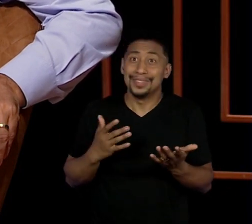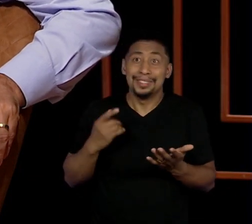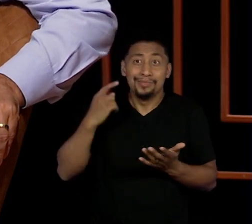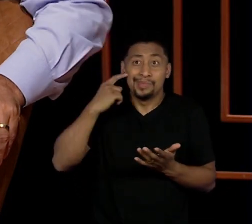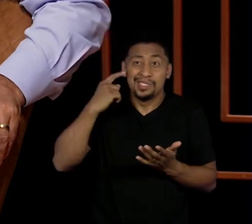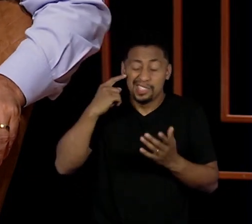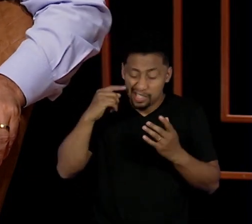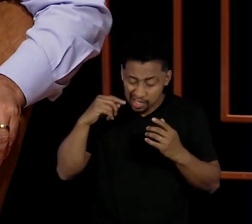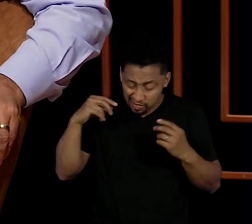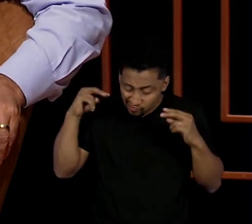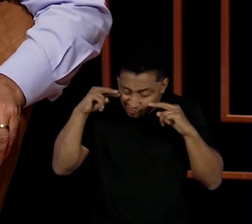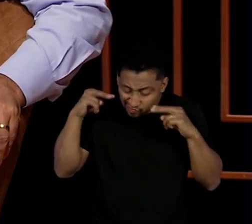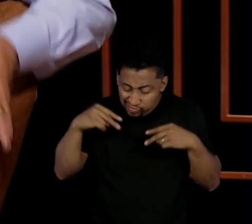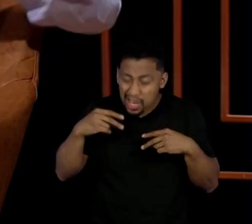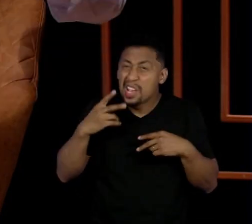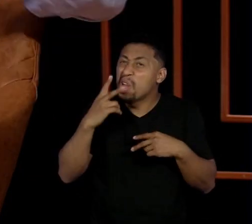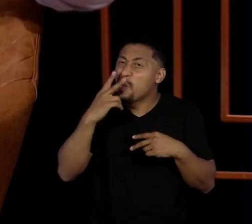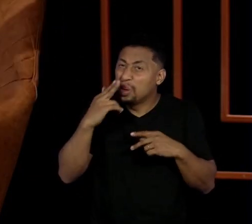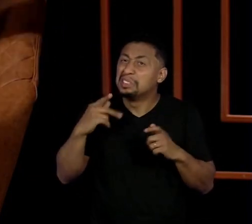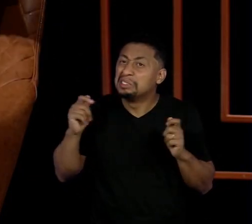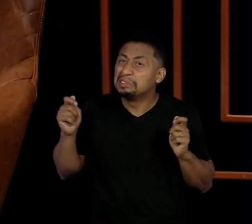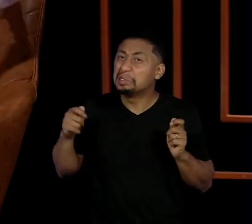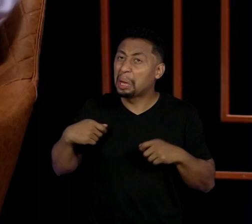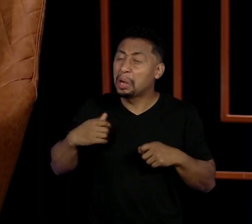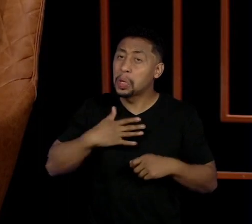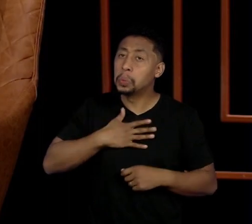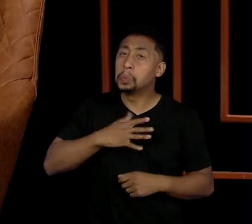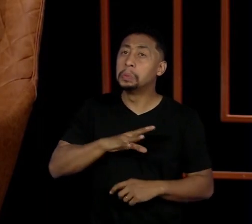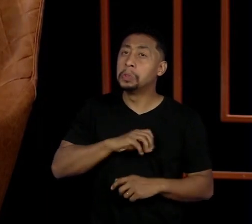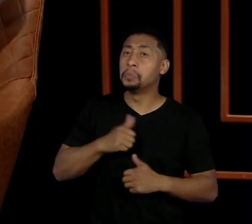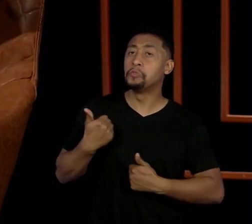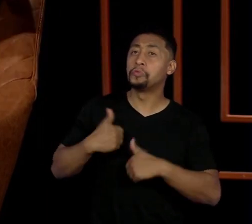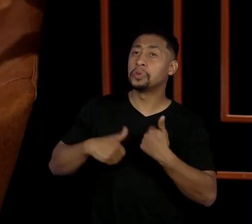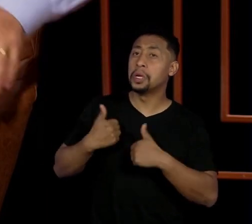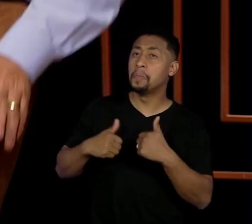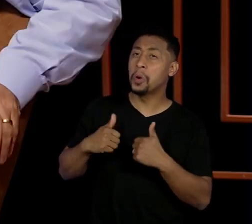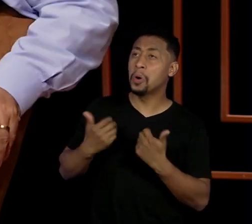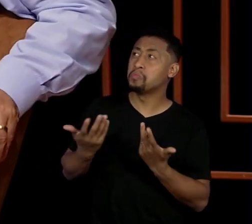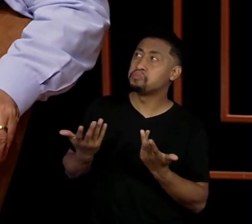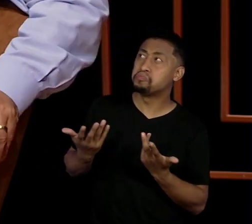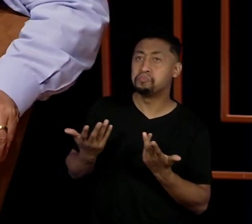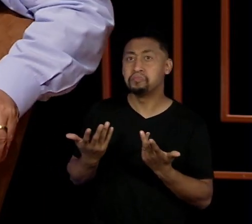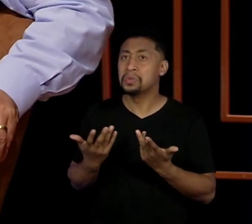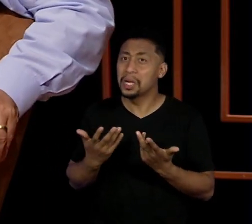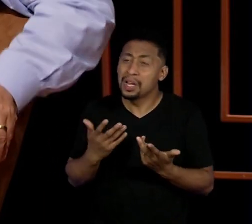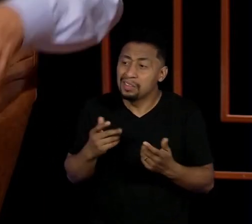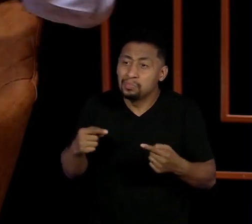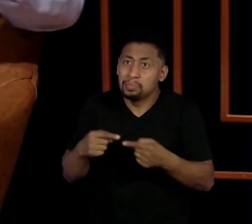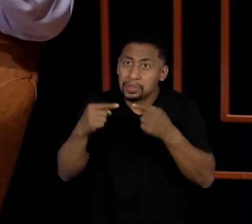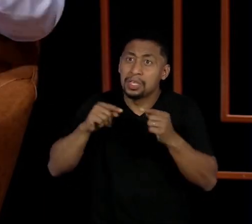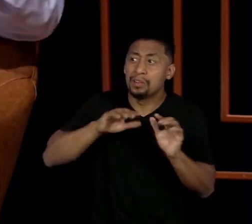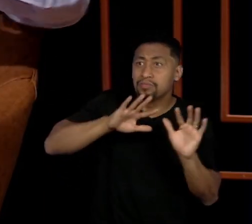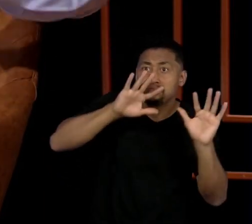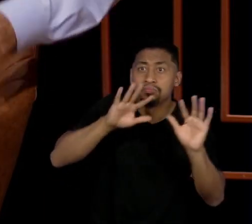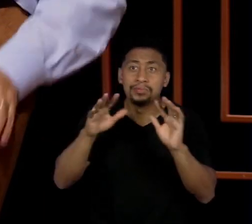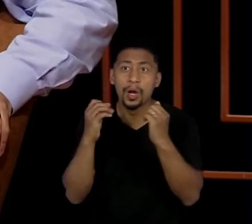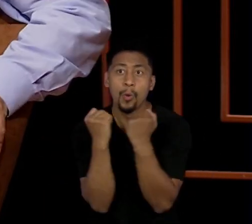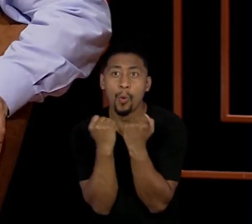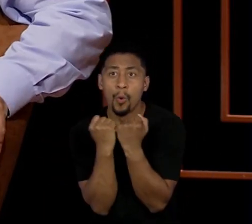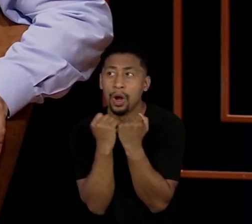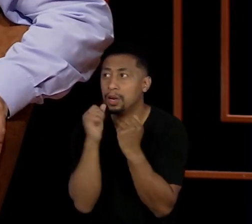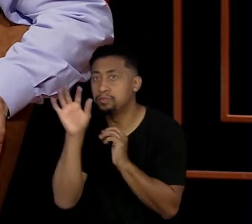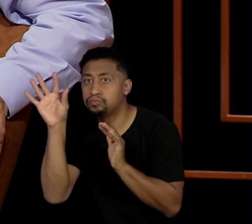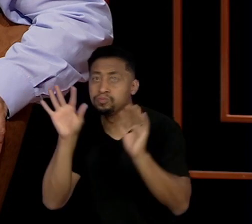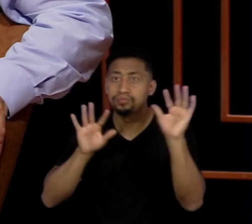fosse. Eu gostava de futebol, né? Futebol é uma coisa que a gente joga futebol. E futebol é legal também. Essa coisa da experiência do coletivo é